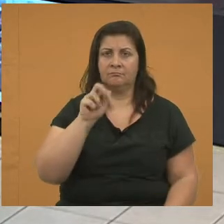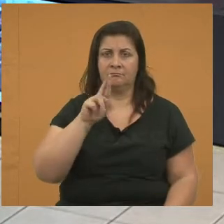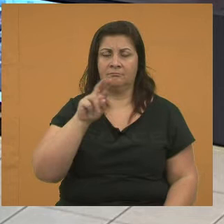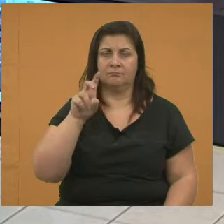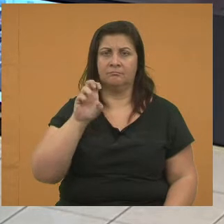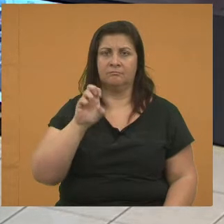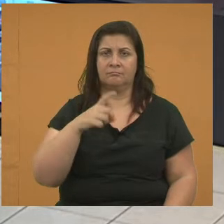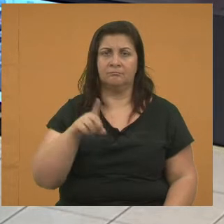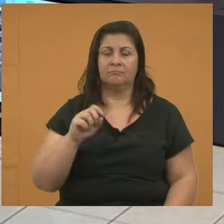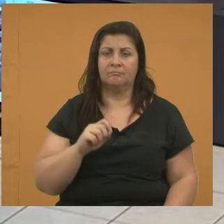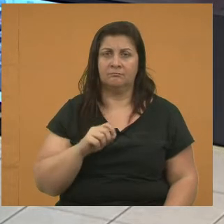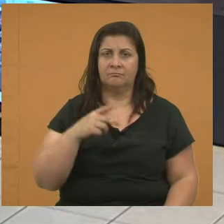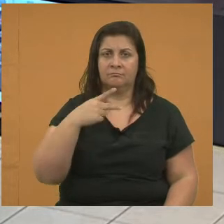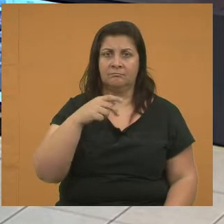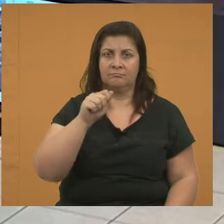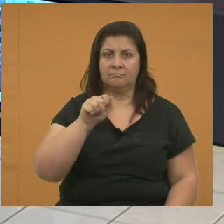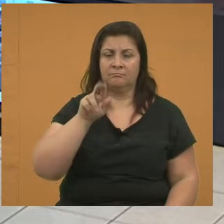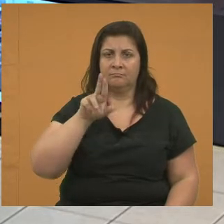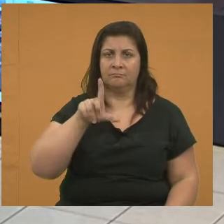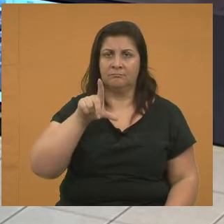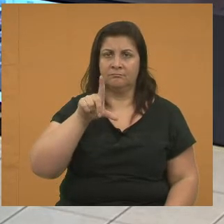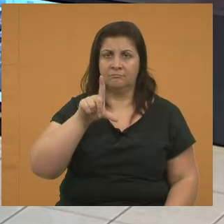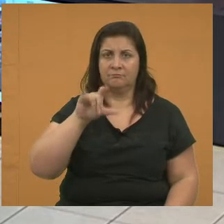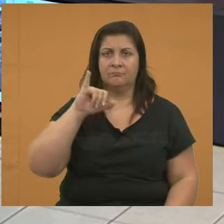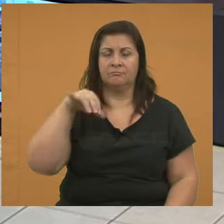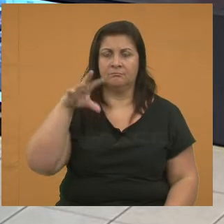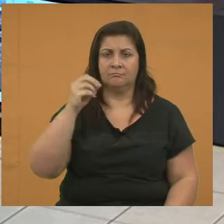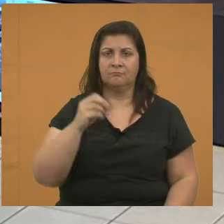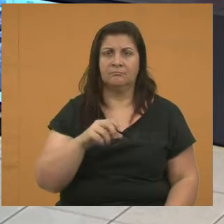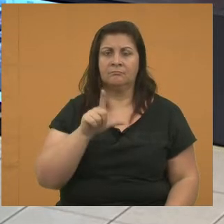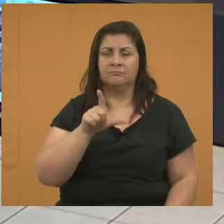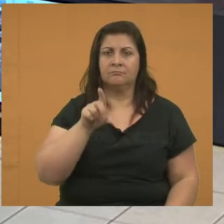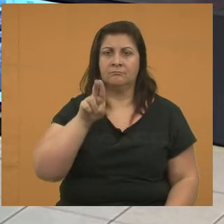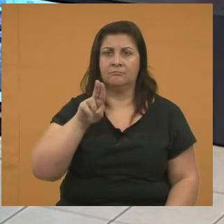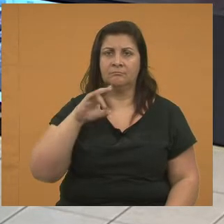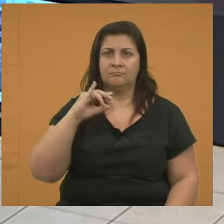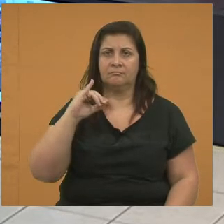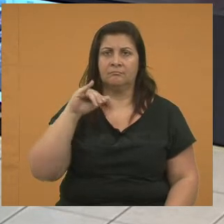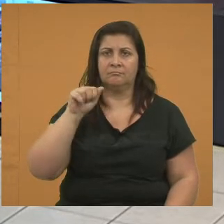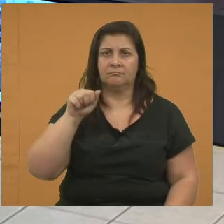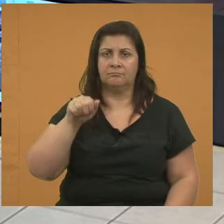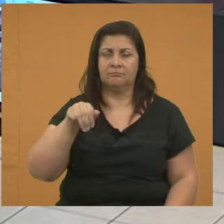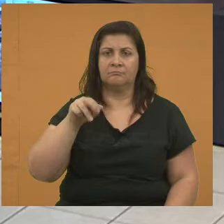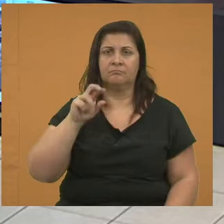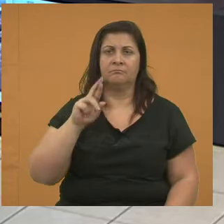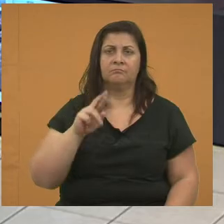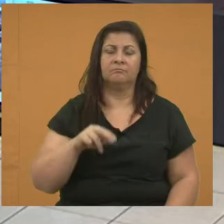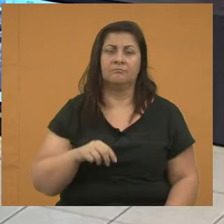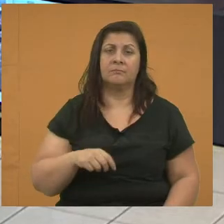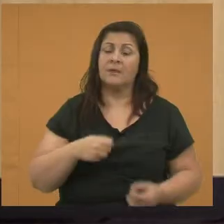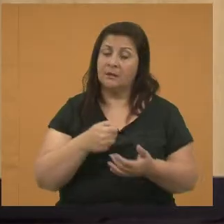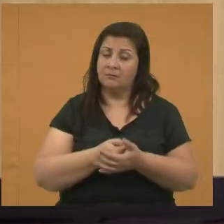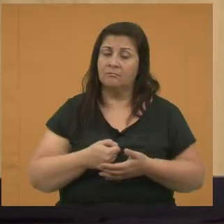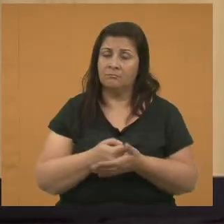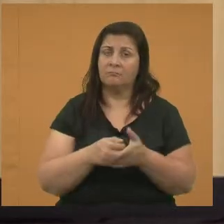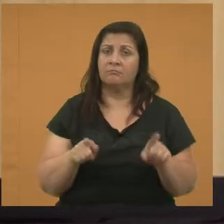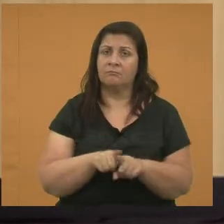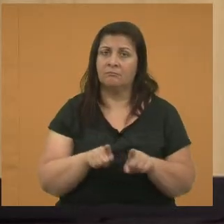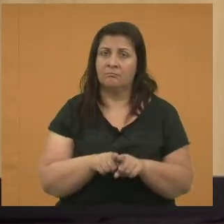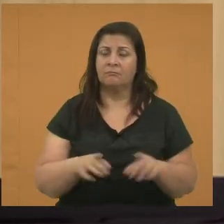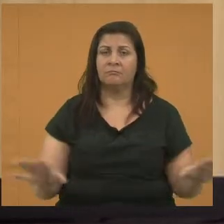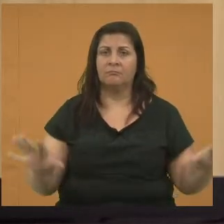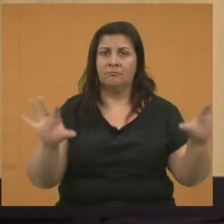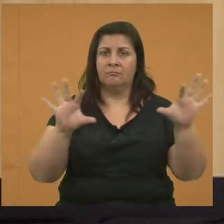Paulinho de Esporte, a presidente da casa, a vereadora Lucimar Ponciano, que estão empenhados também em